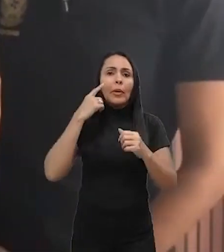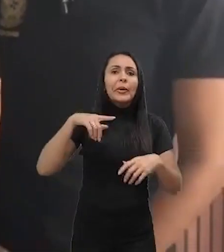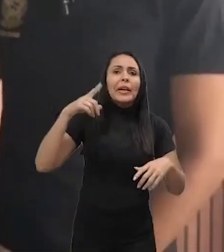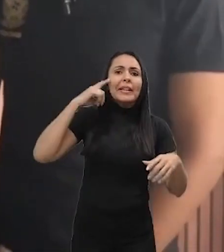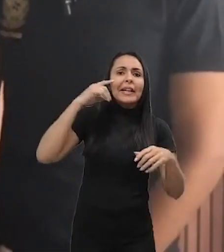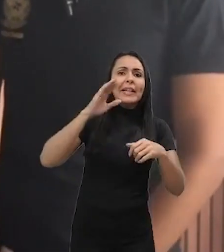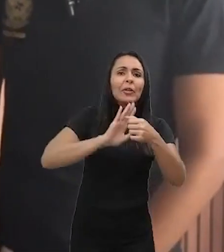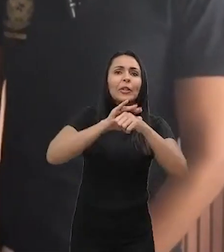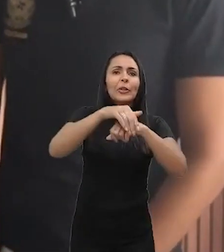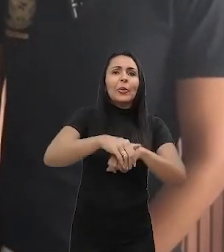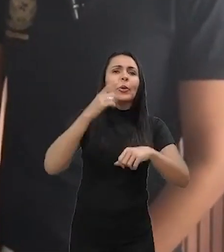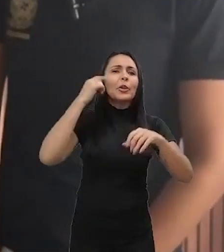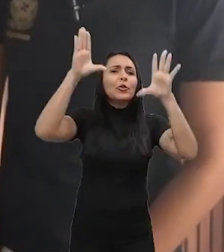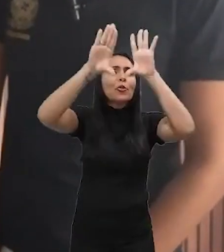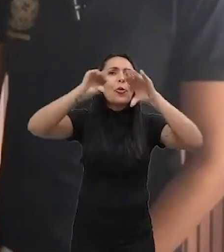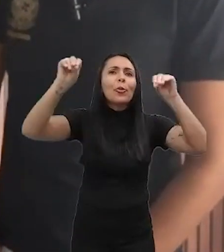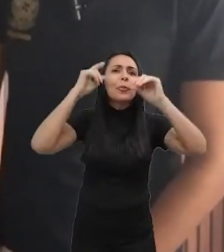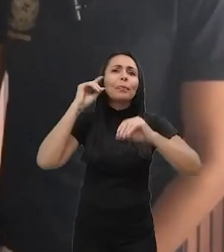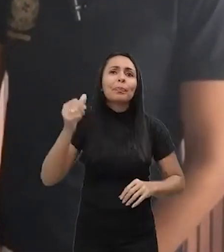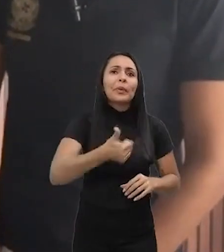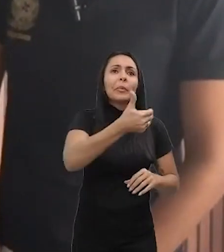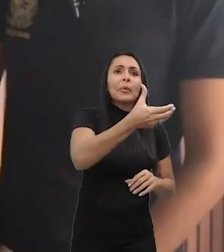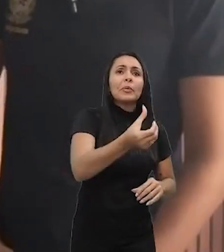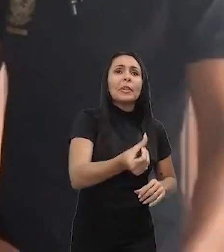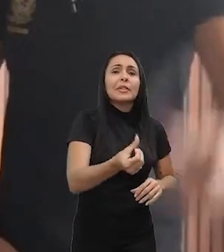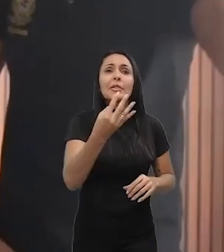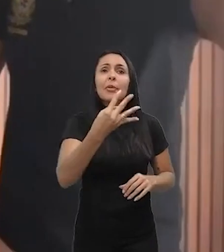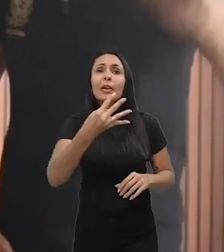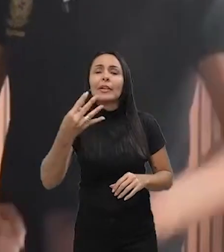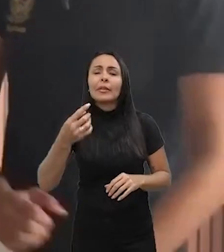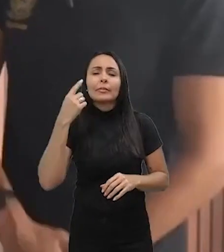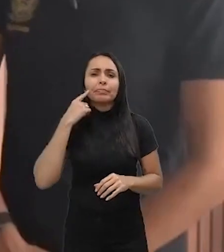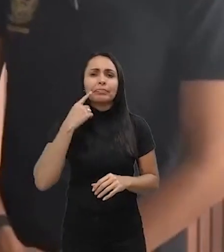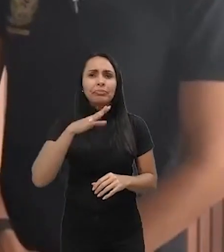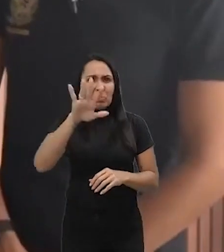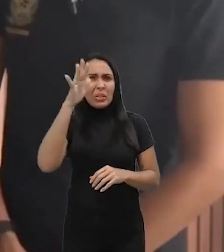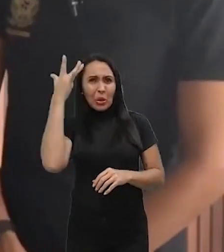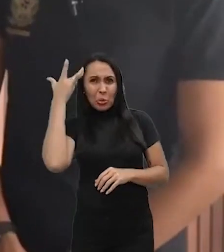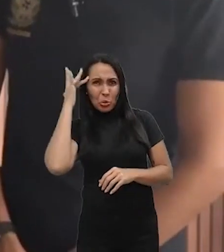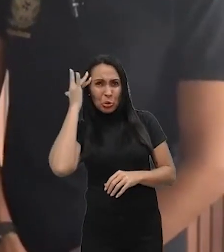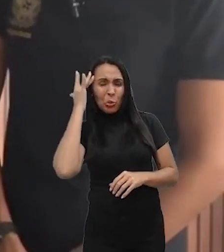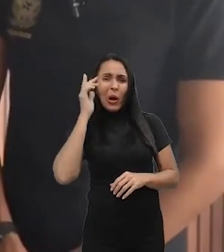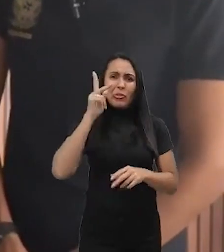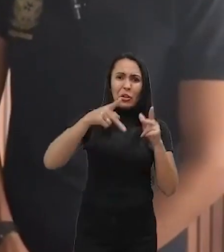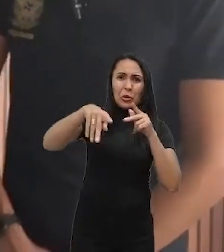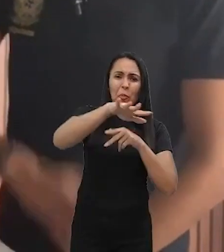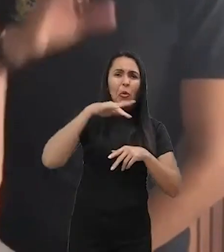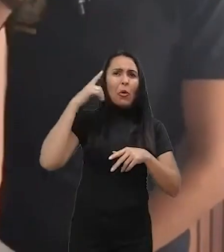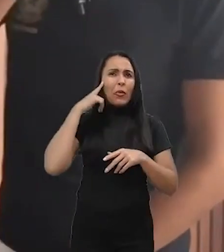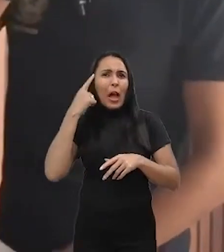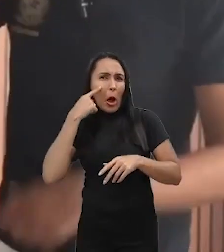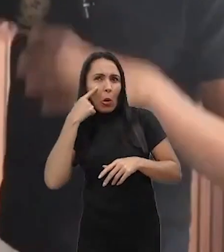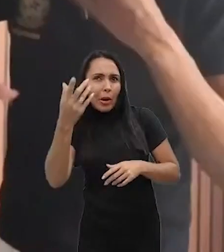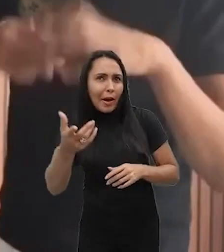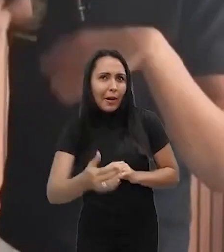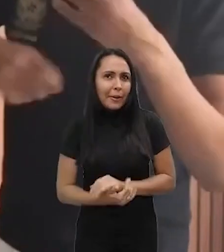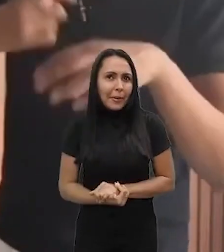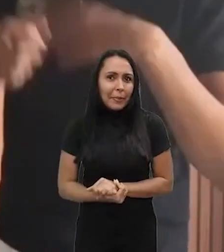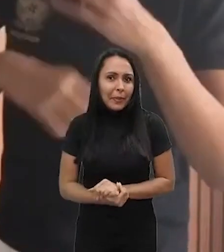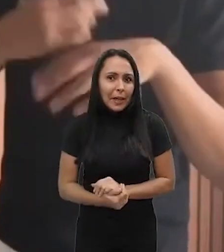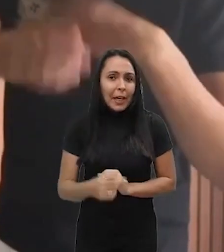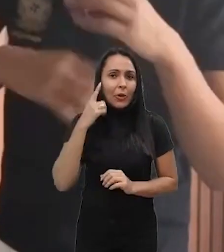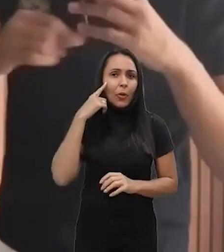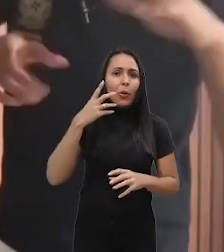escuro. 1644, isso aí que eu estou te contando agora. Tu acha que o povo ia observar alguma coisa? Ele botou um